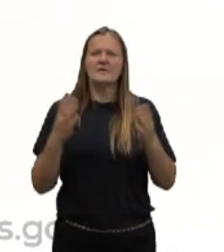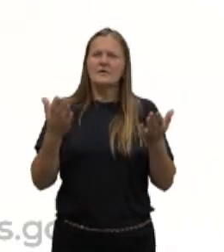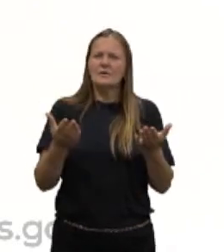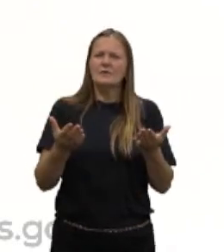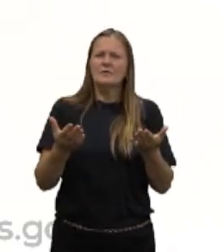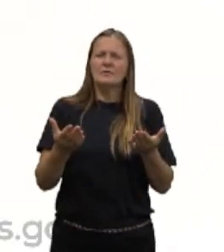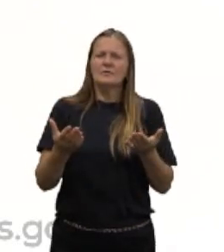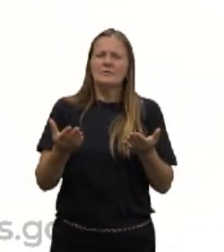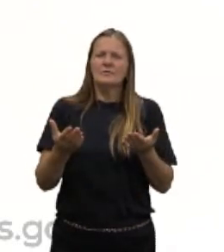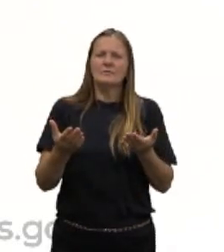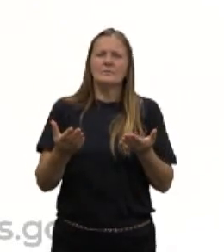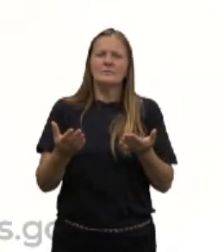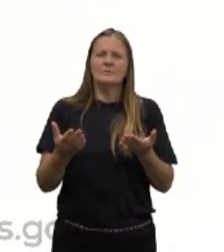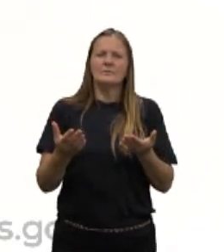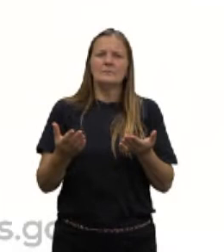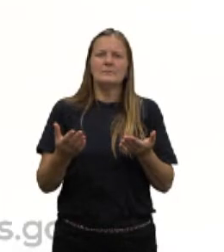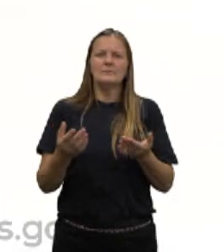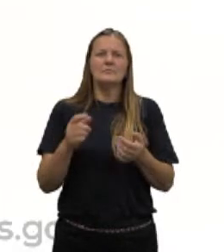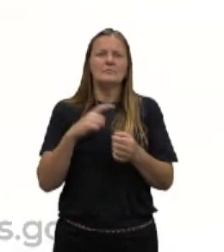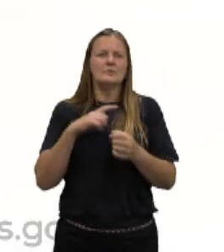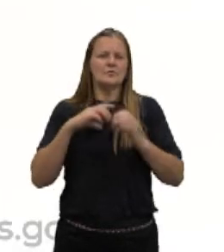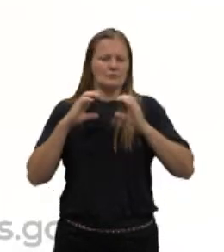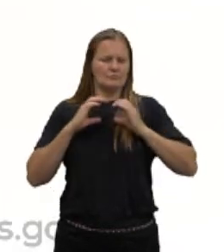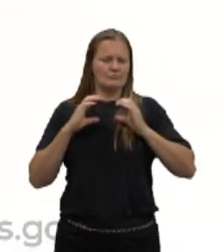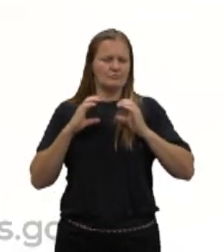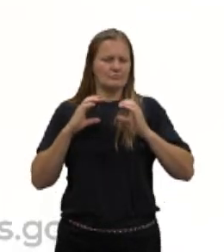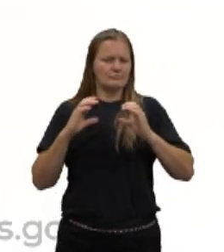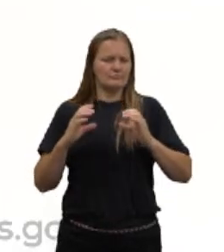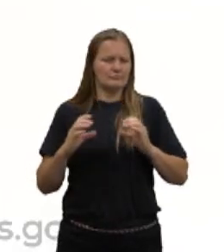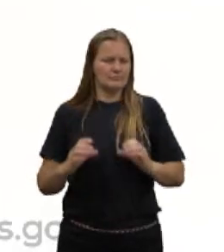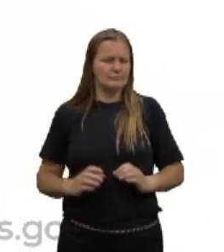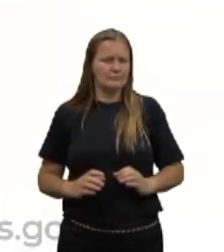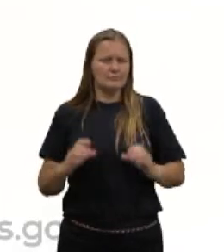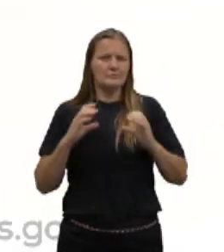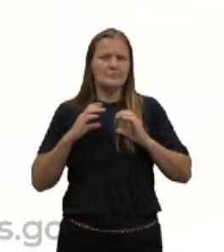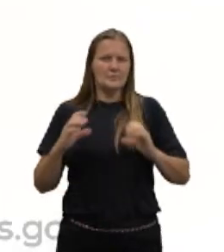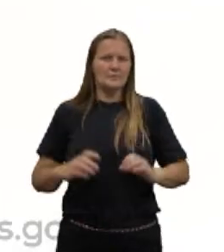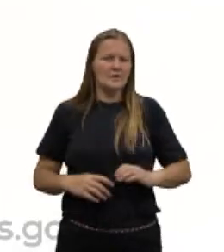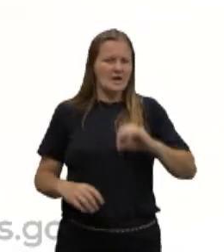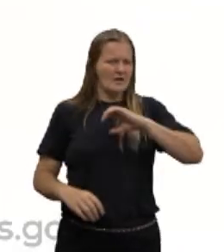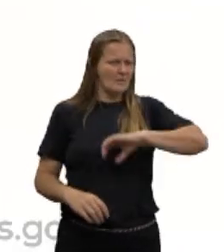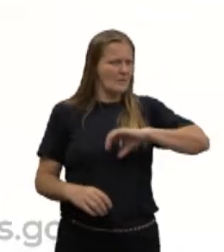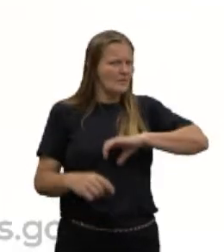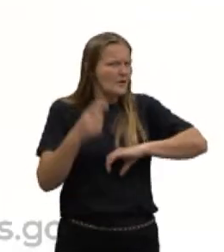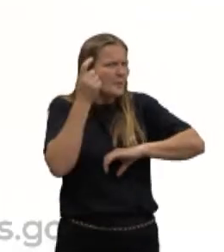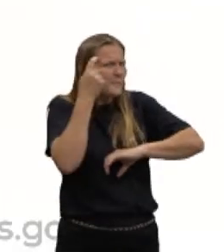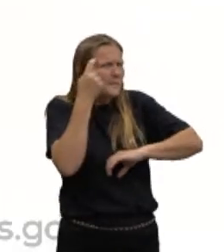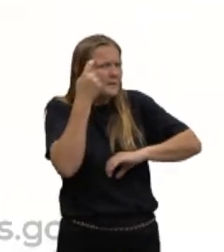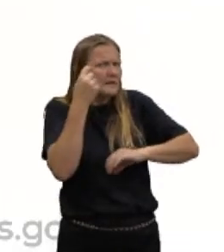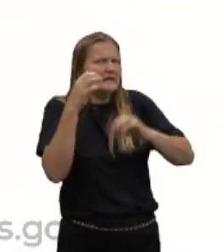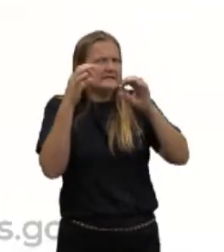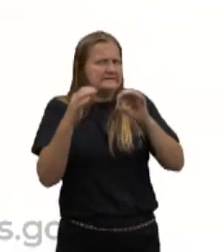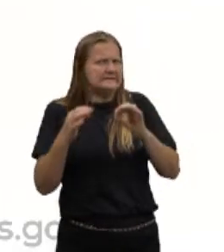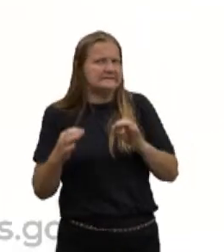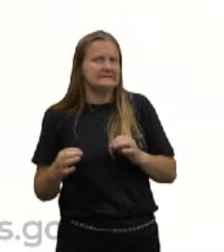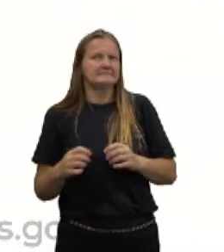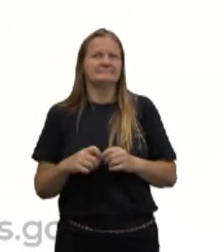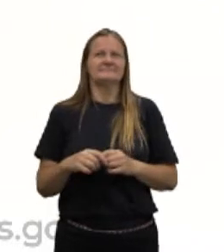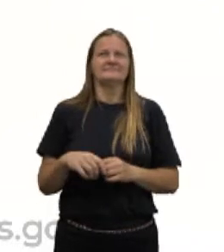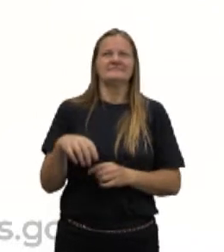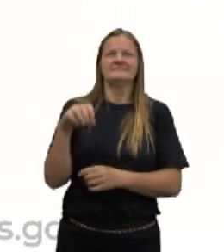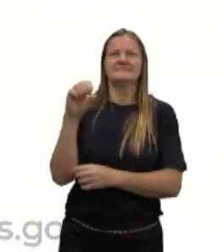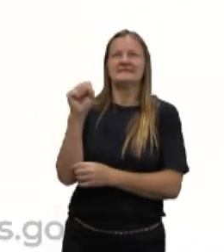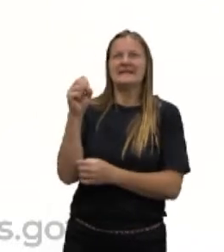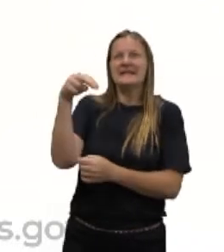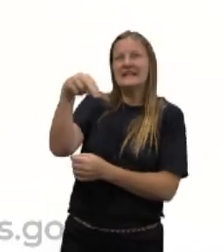função do português aí que tu iniciaste, professor, eu até fiquei pensando se eu coloquei certo aquilo, simetria